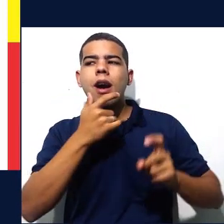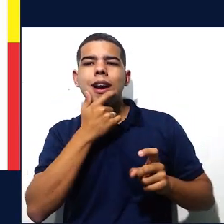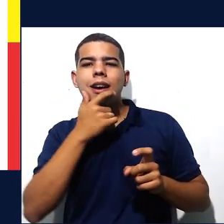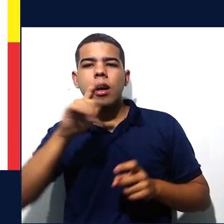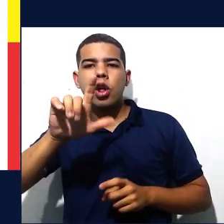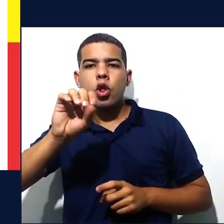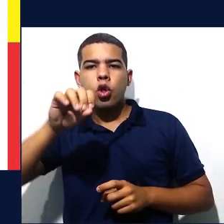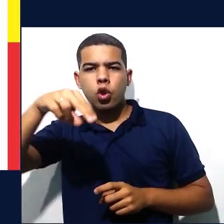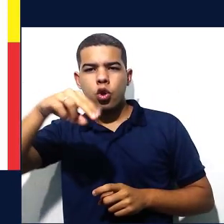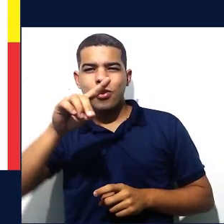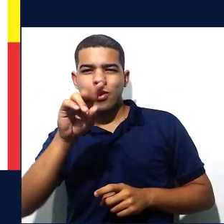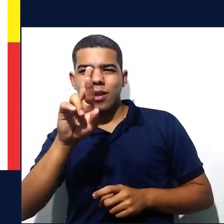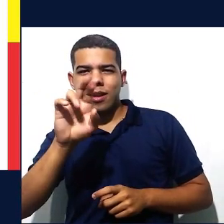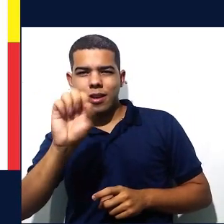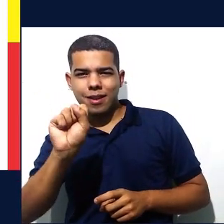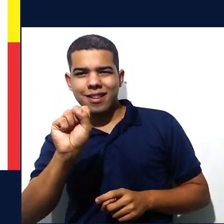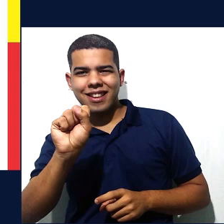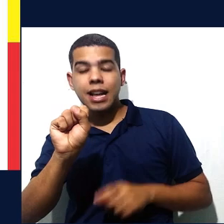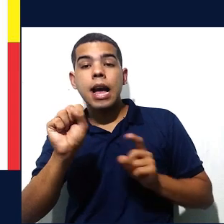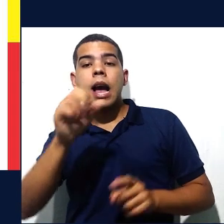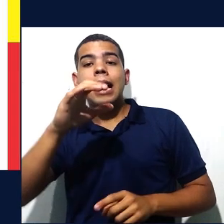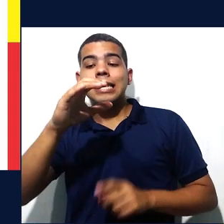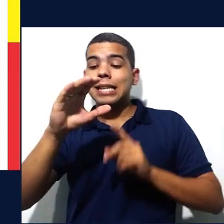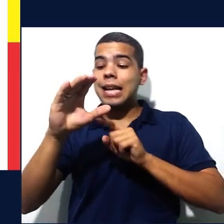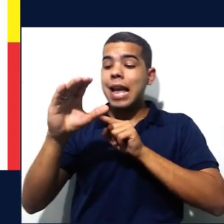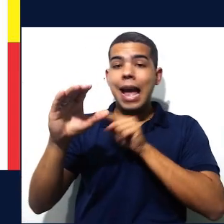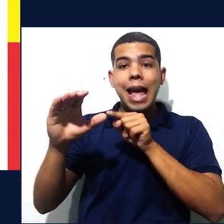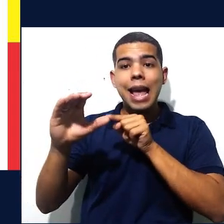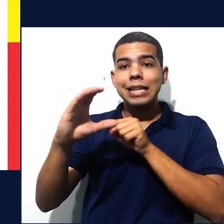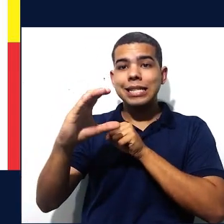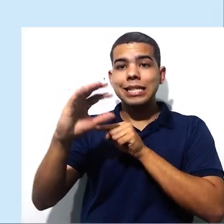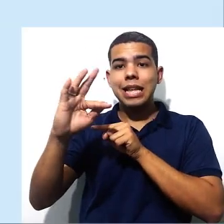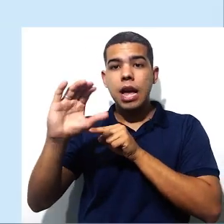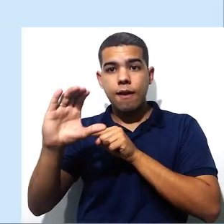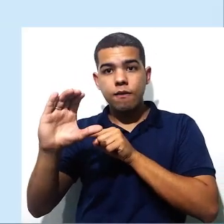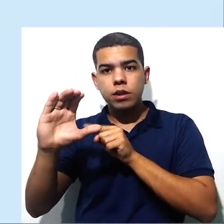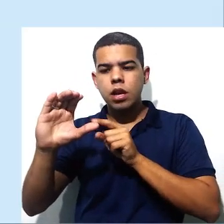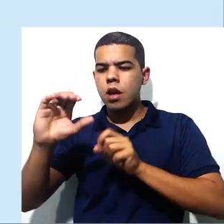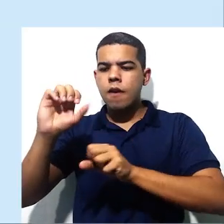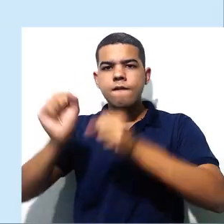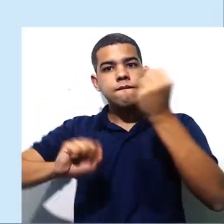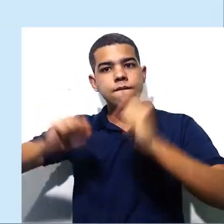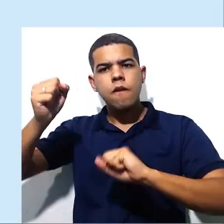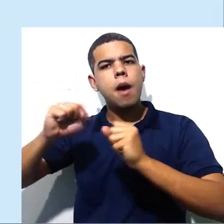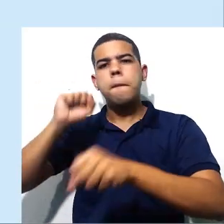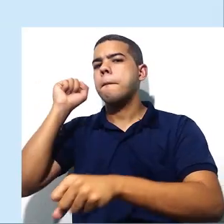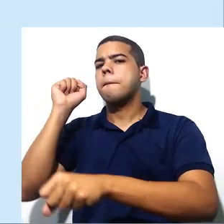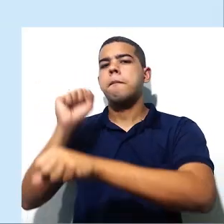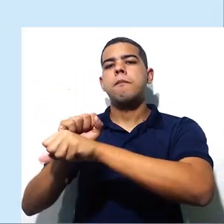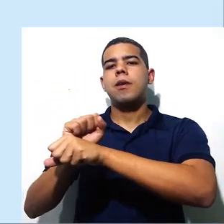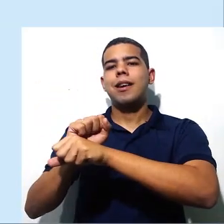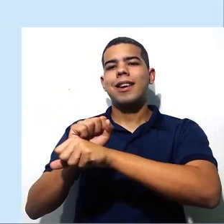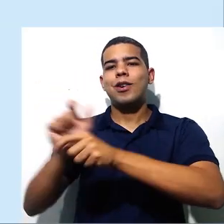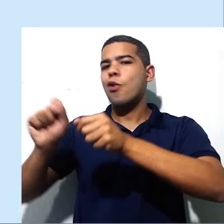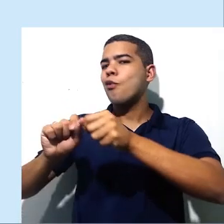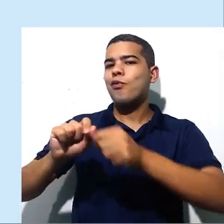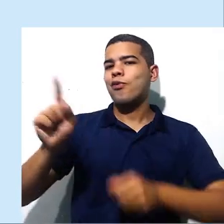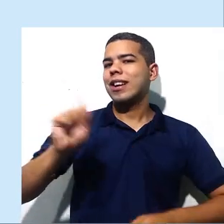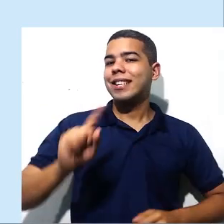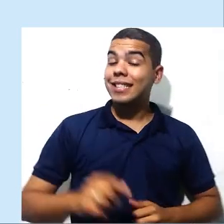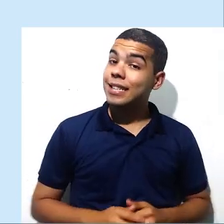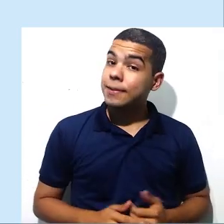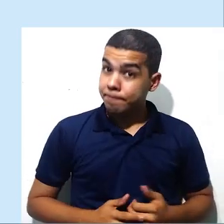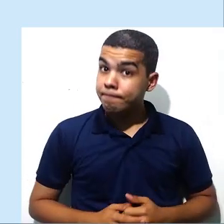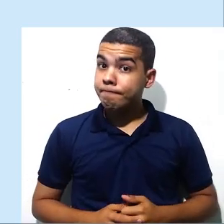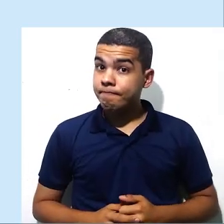ano de 2000, sem fortes adesão ao protocolo. Eu falei para vocês sobre o